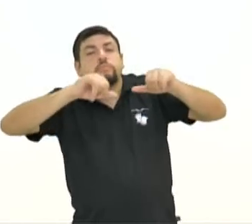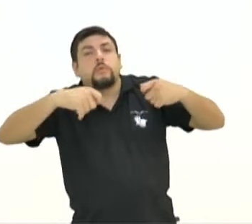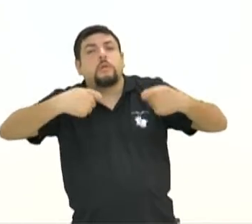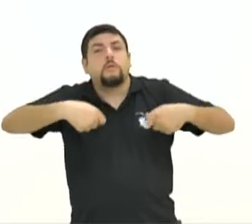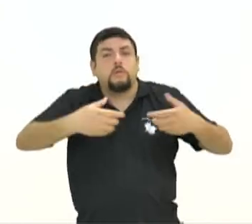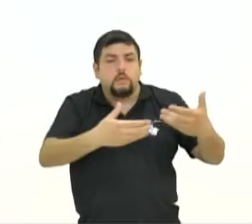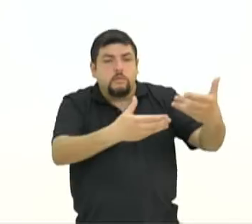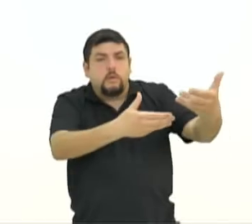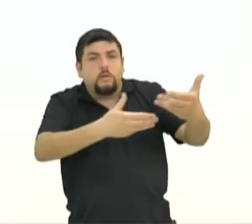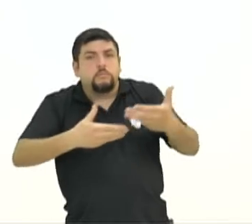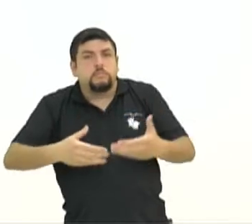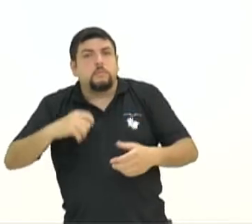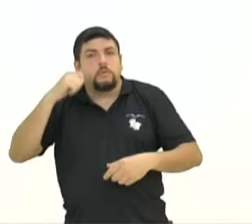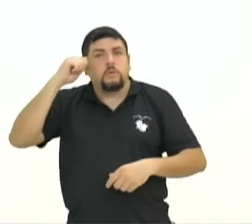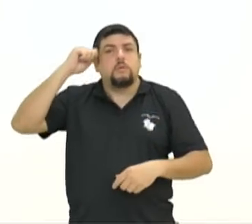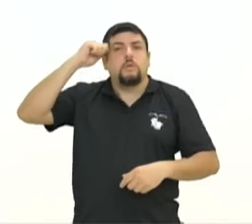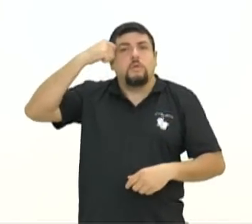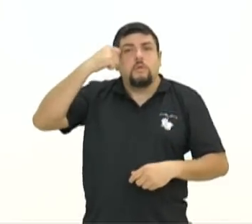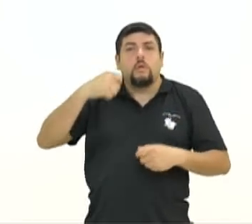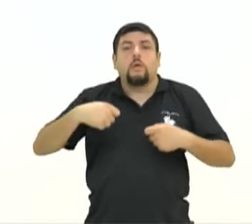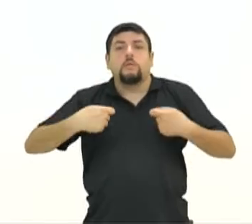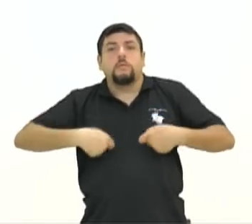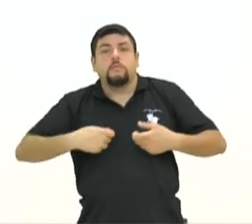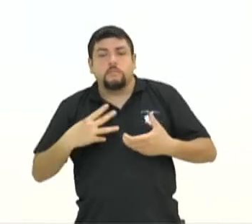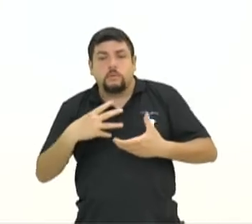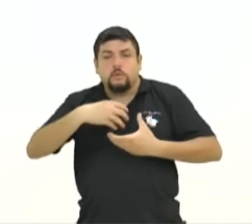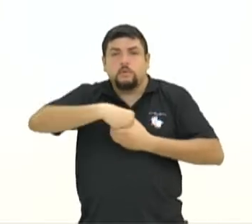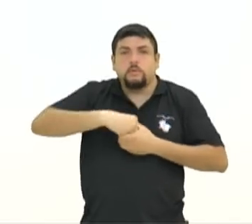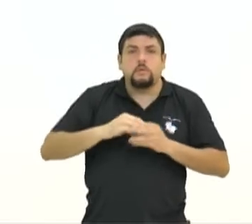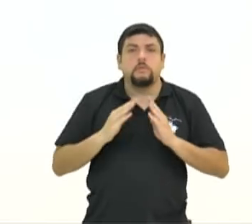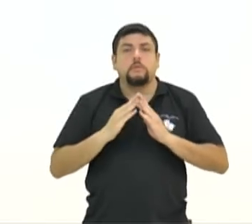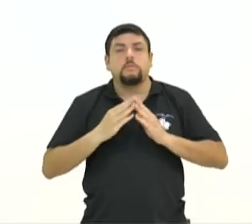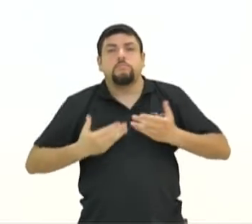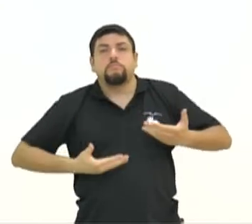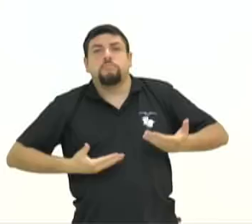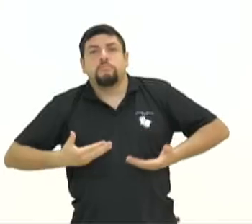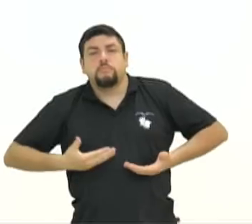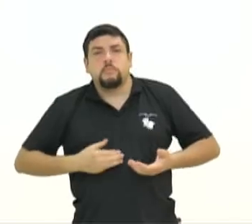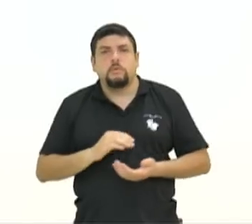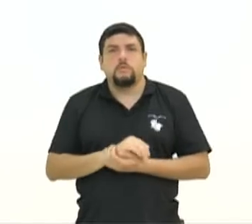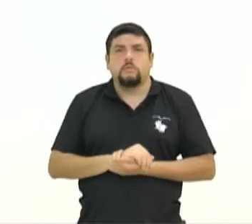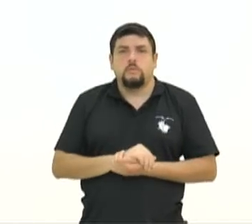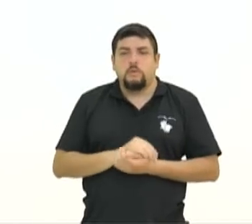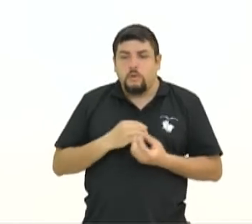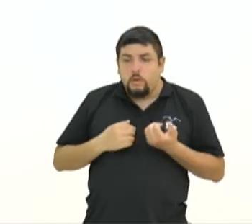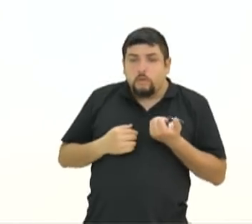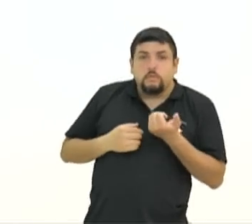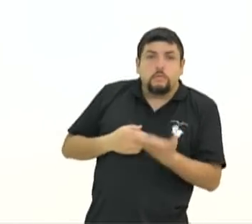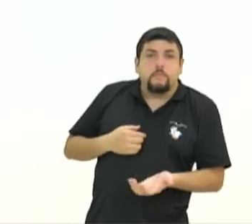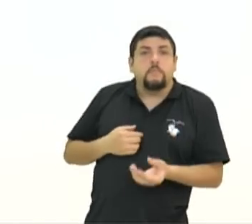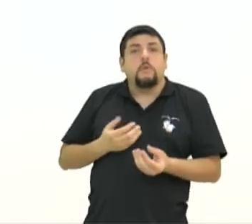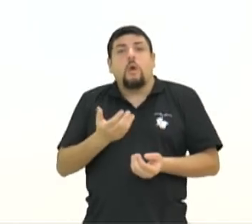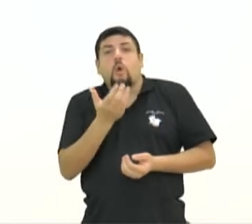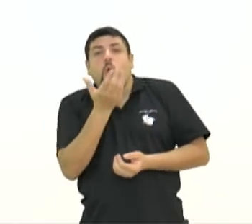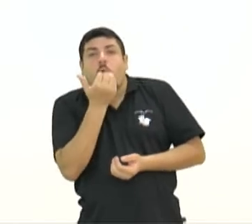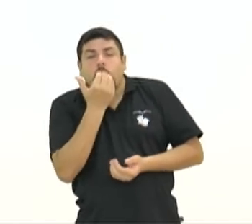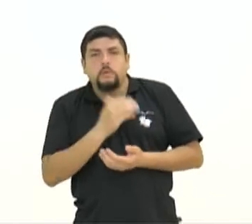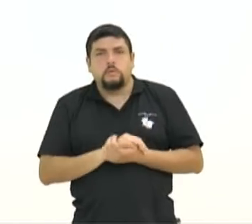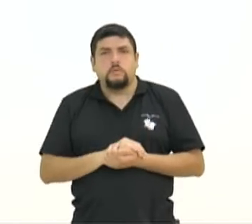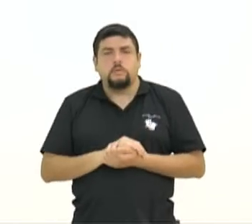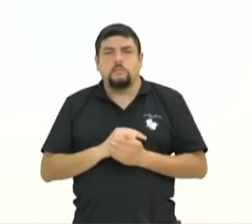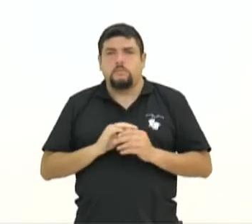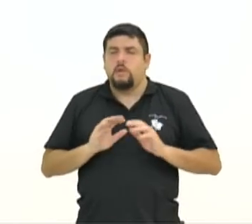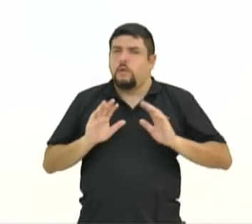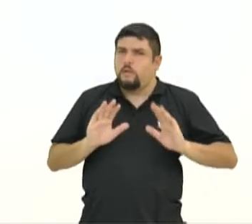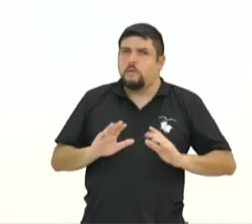né, com a conduta que existia dentro das casas. E dá-lhe-se de comer. Então veja que a troca